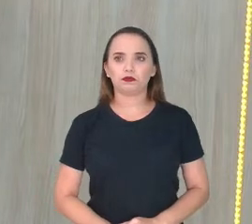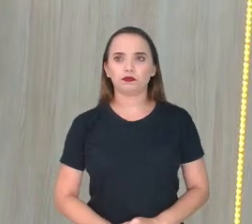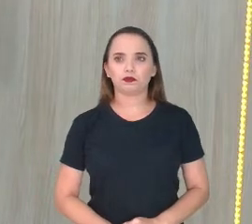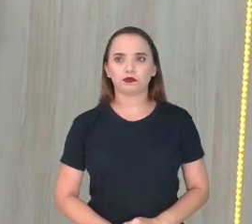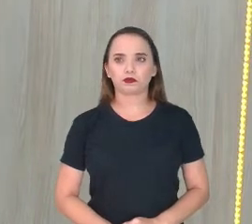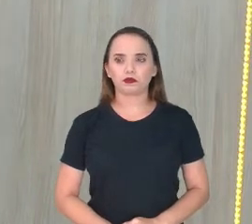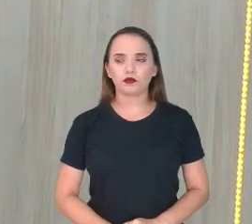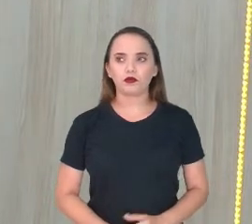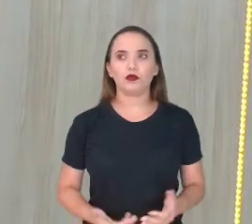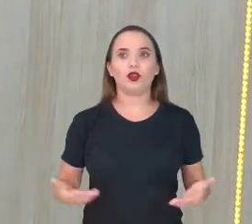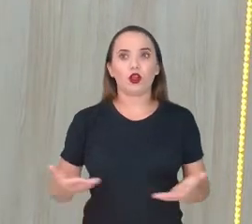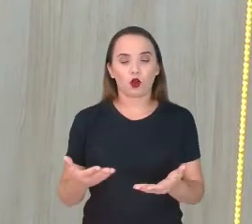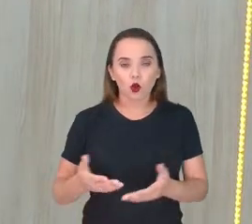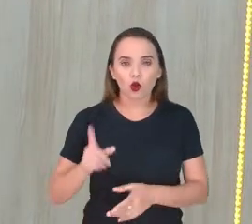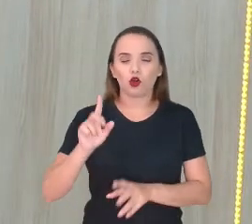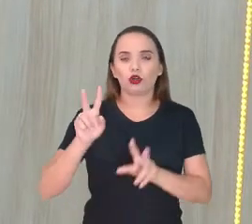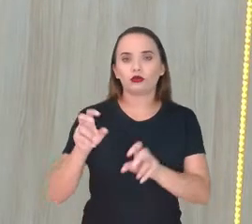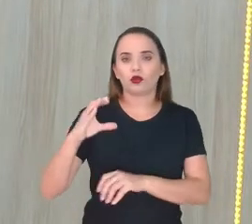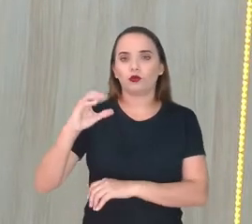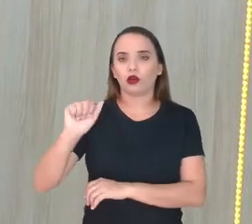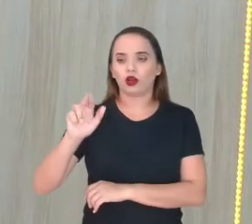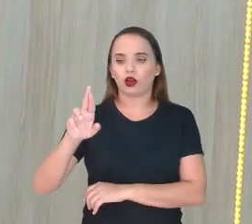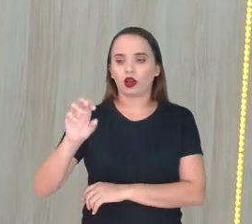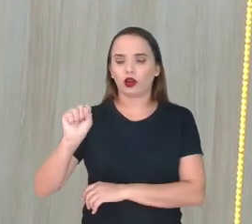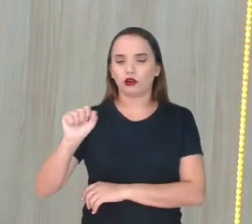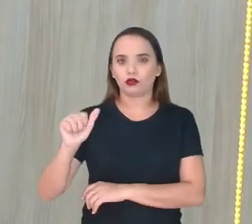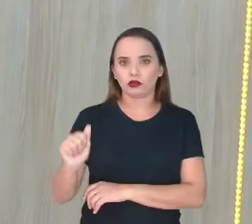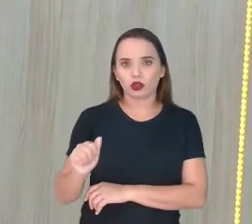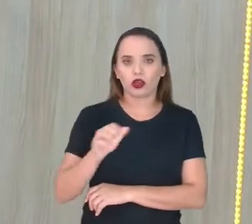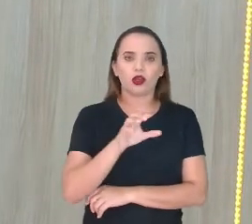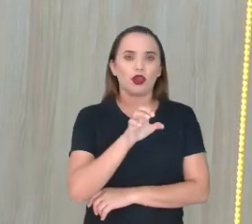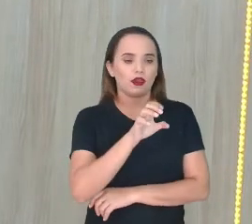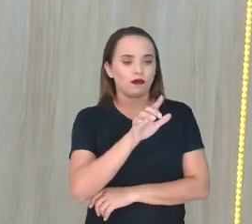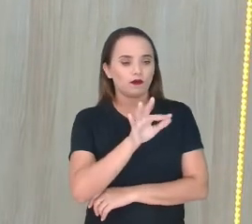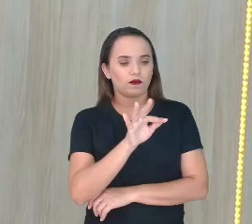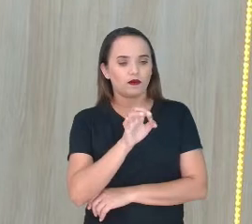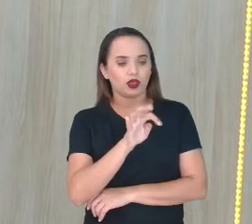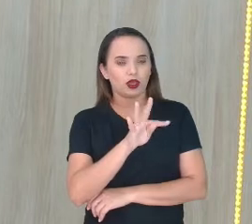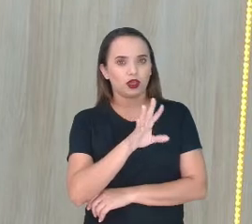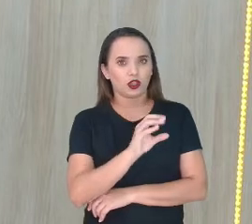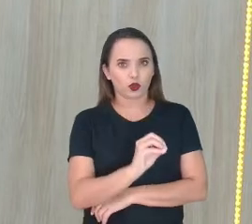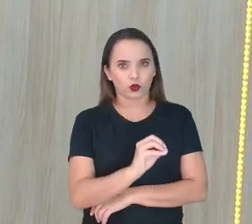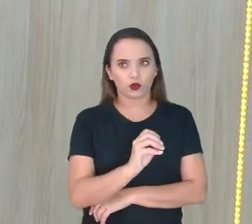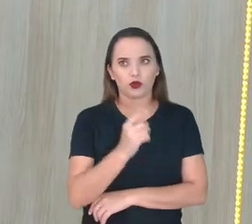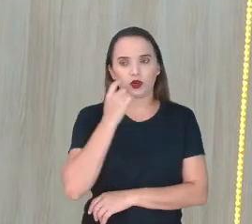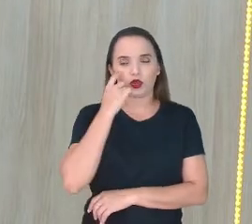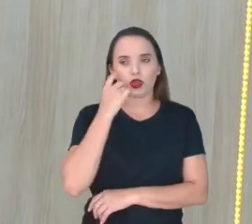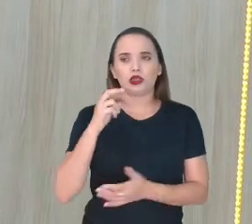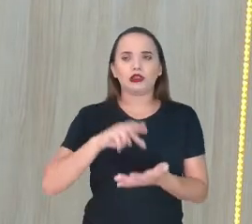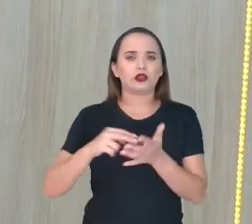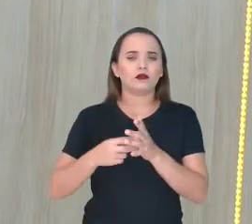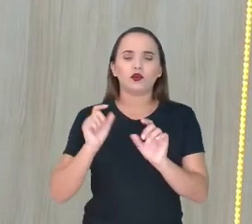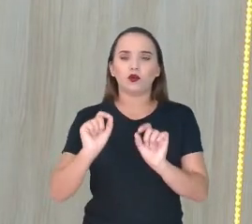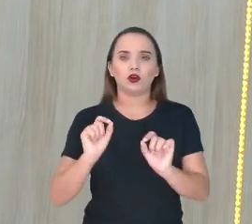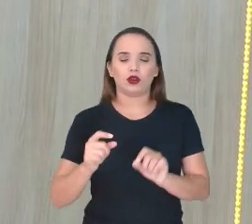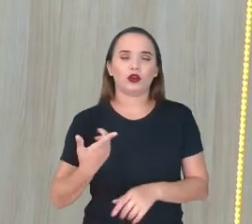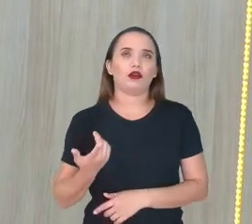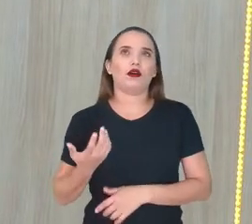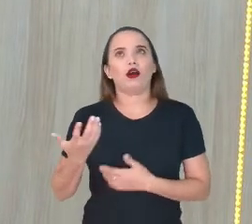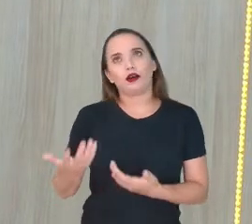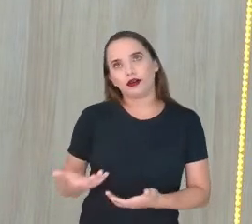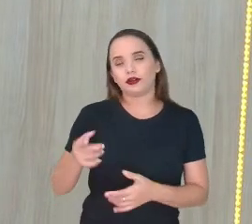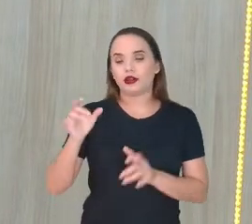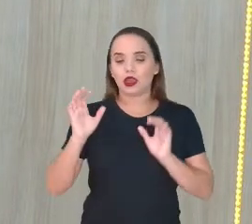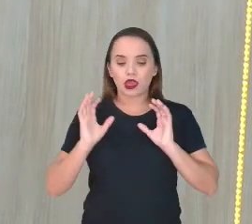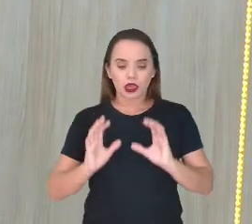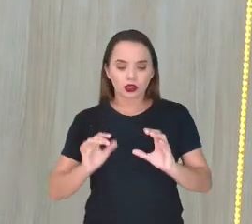A gente tem também o modelo de argumentação de causa e efeito. Então, isso aqui que eu estou expondo causa isso aqui também.